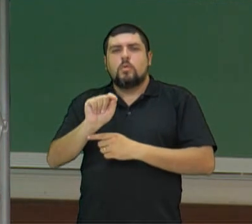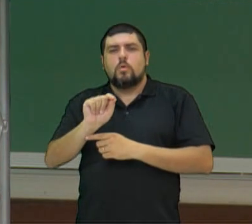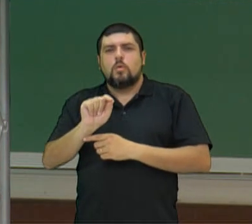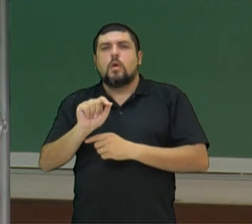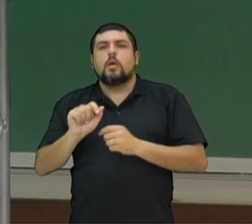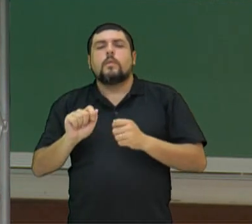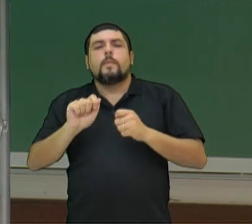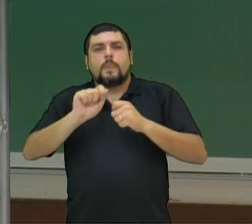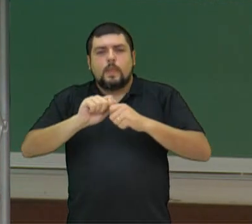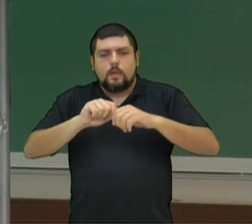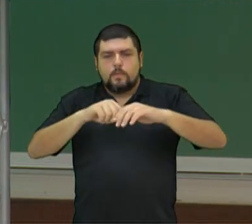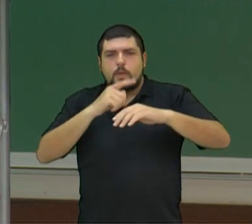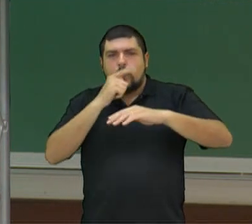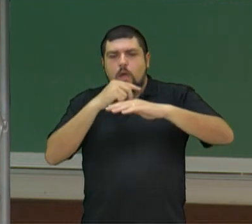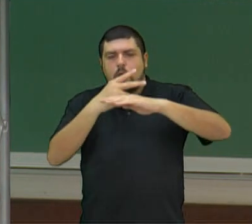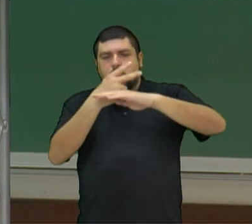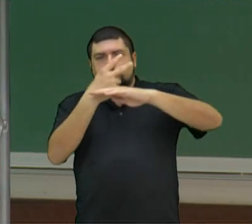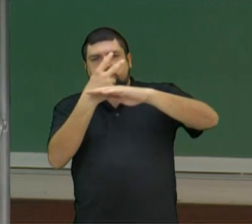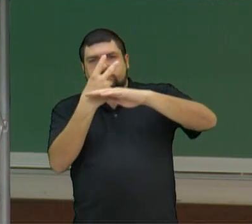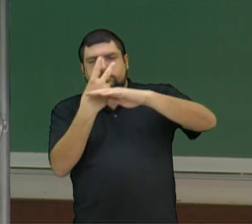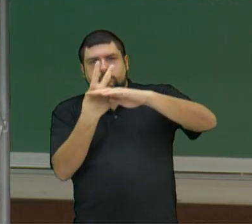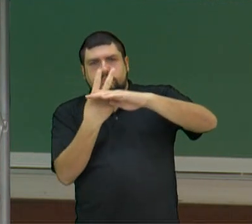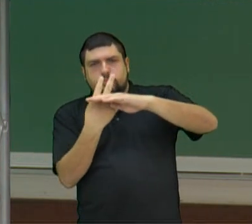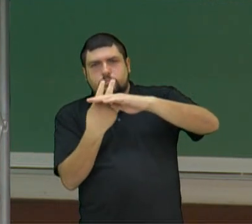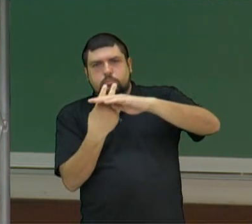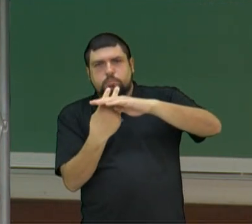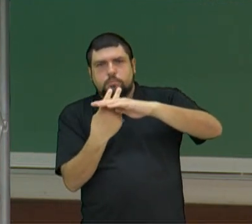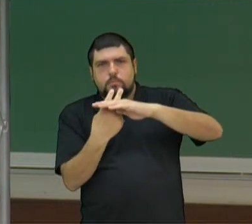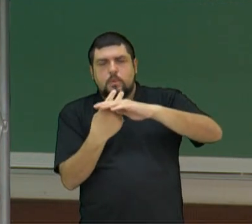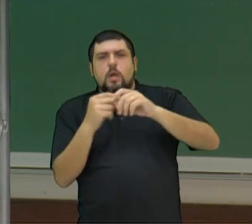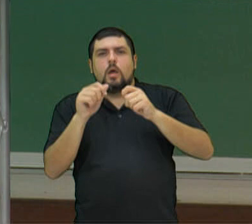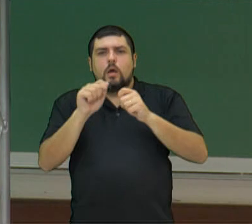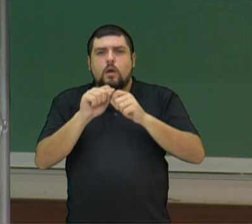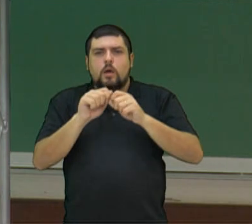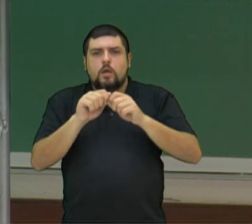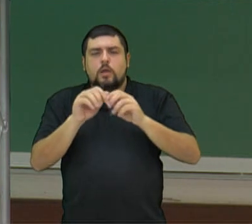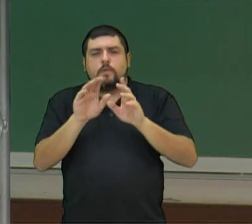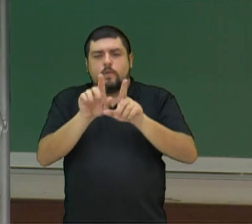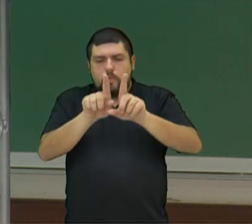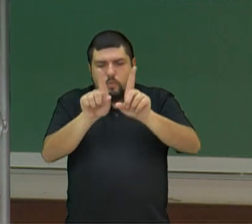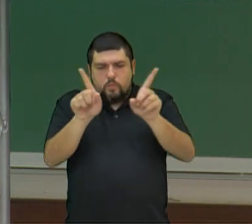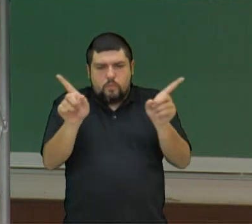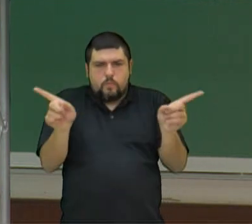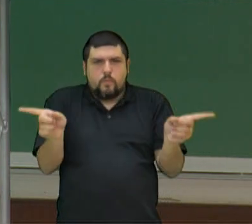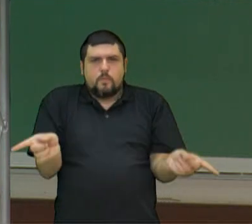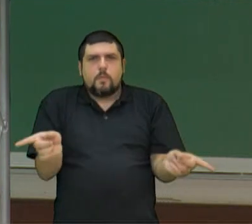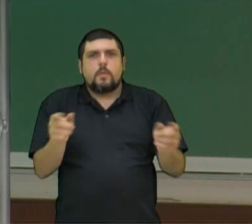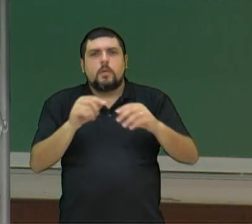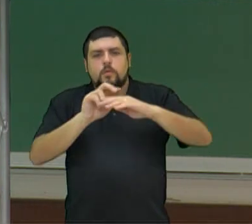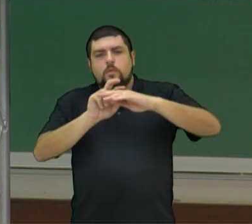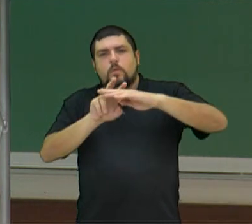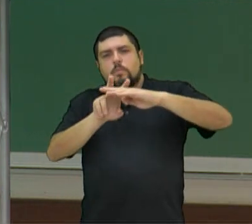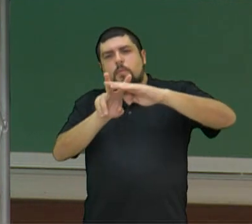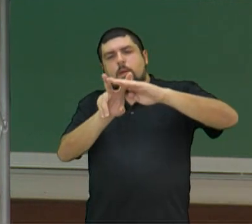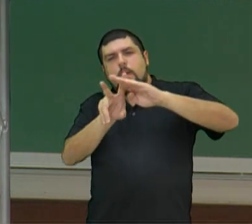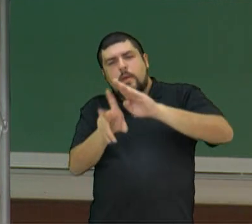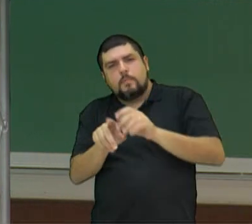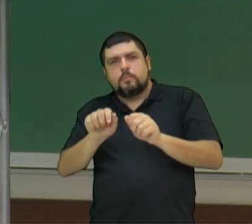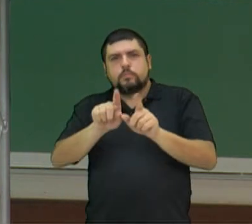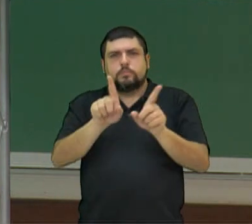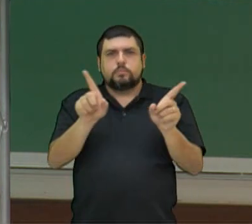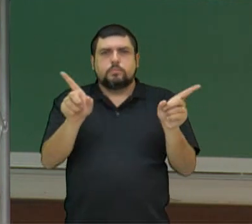para dentro da água. As pernas agora, elas afastam uma para cada lado e ficam